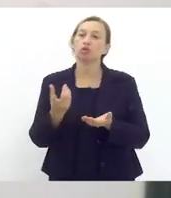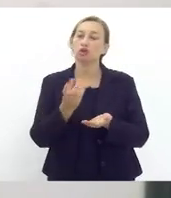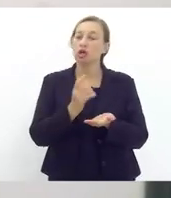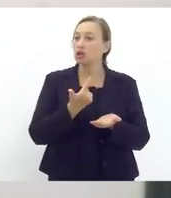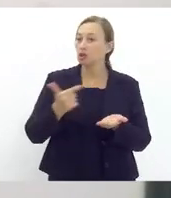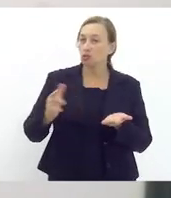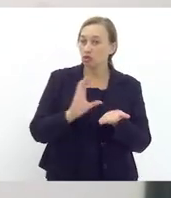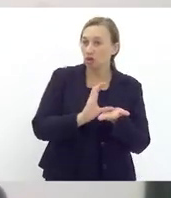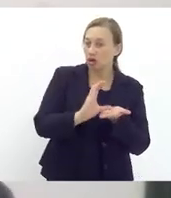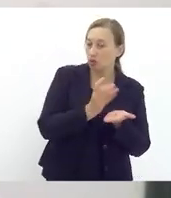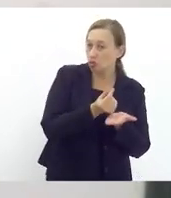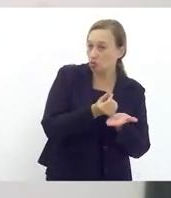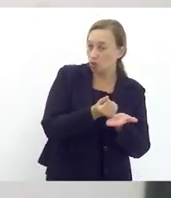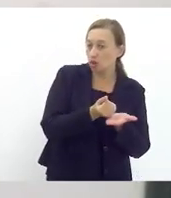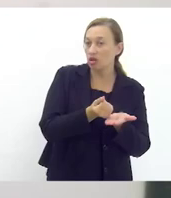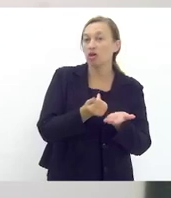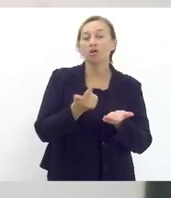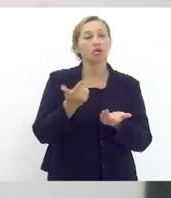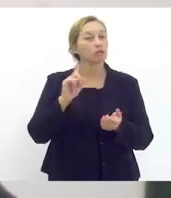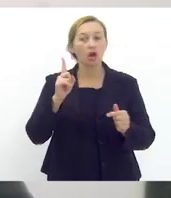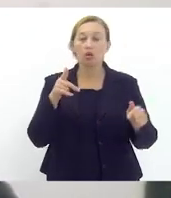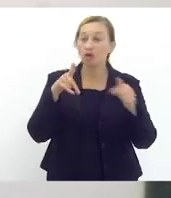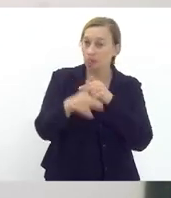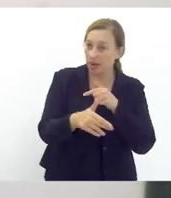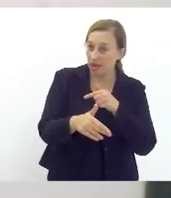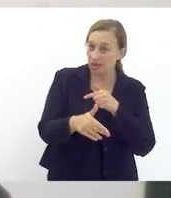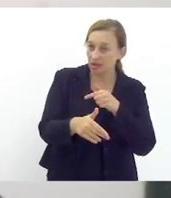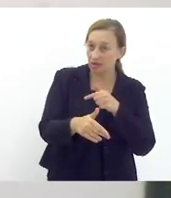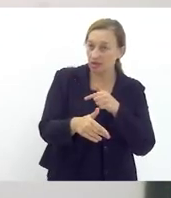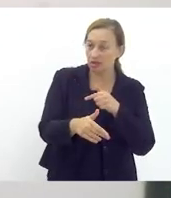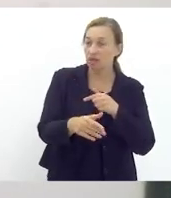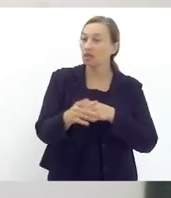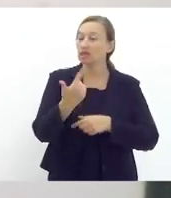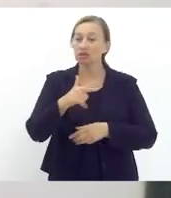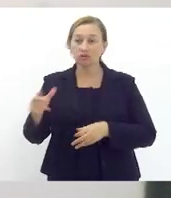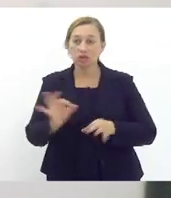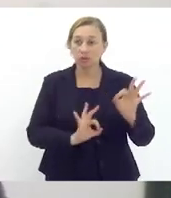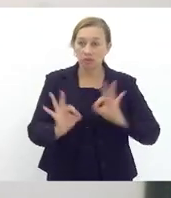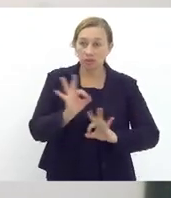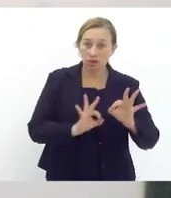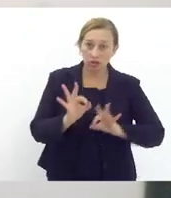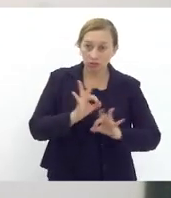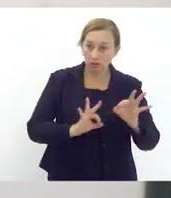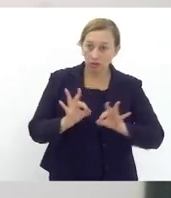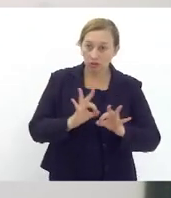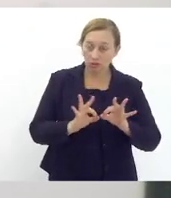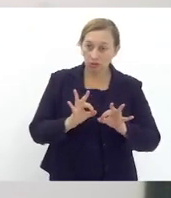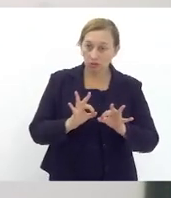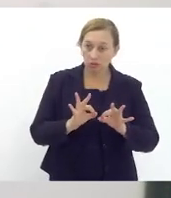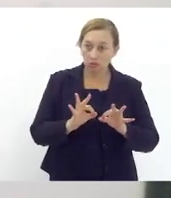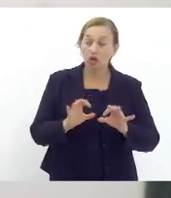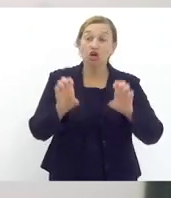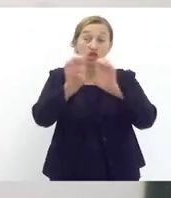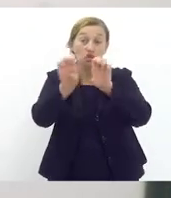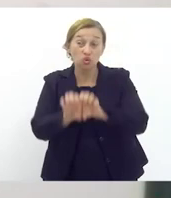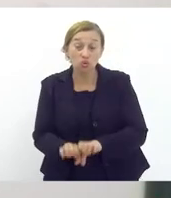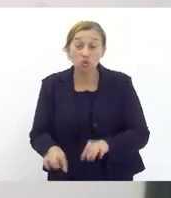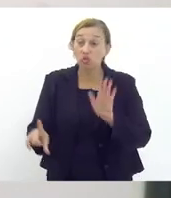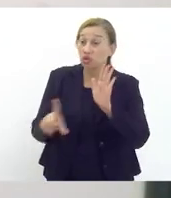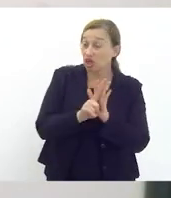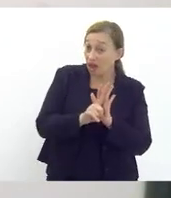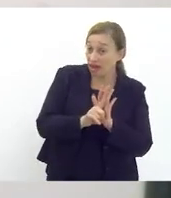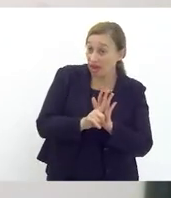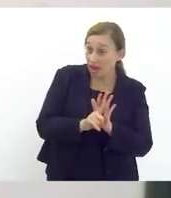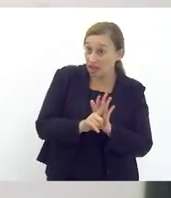isso não impede esses recurso caso não tenha plano de culturas não impede essa recurso caso não tenha estrutura de lei do